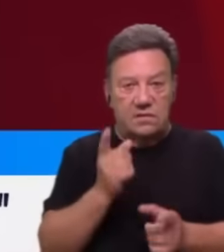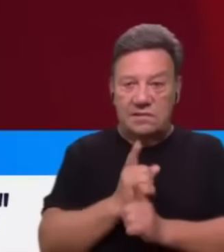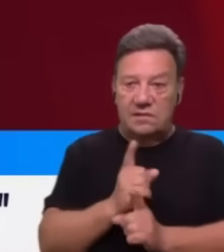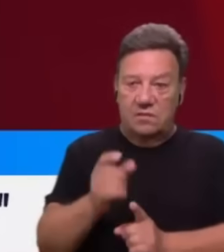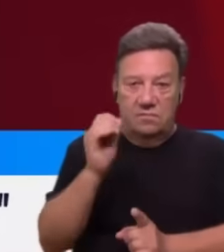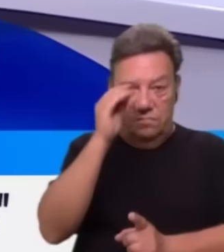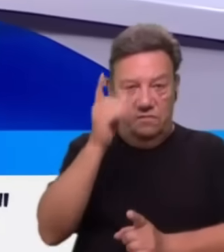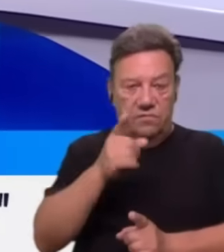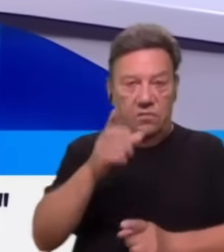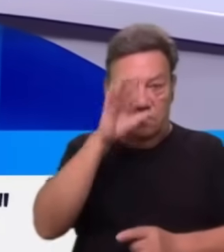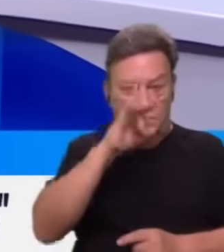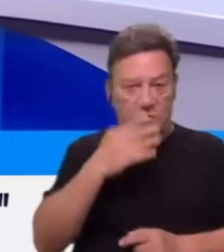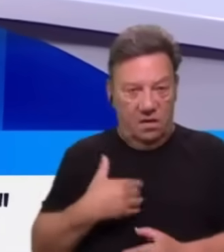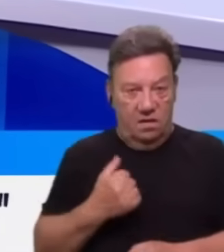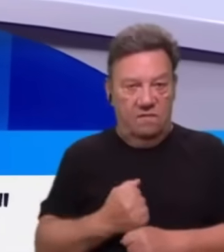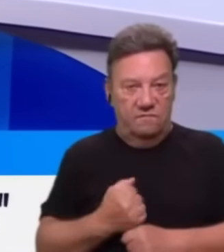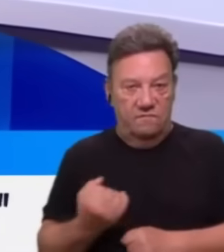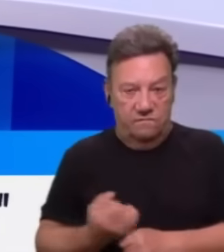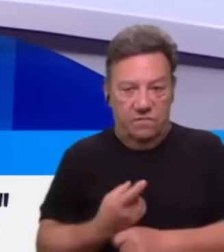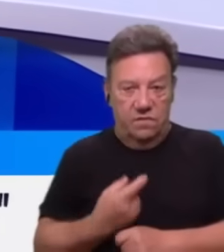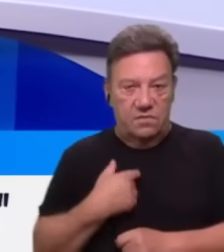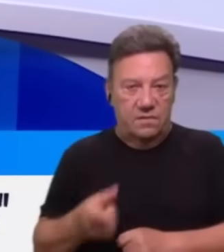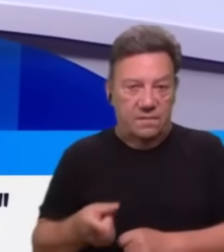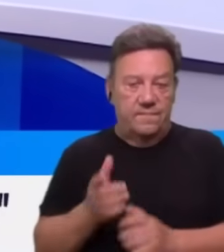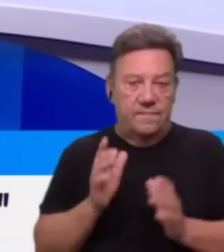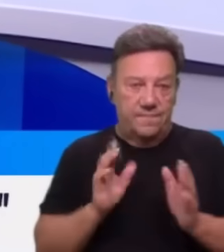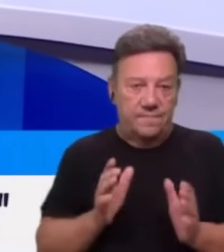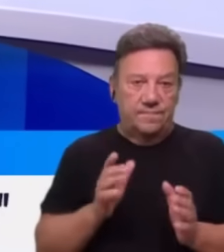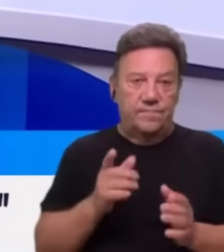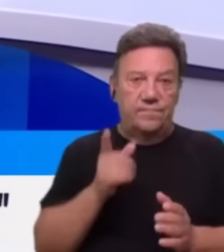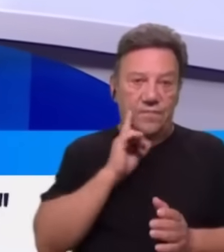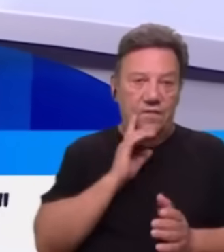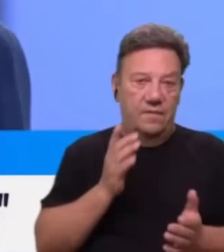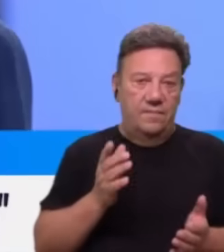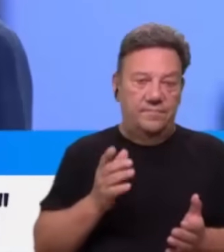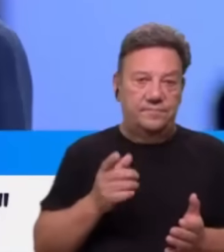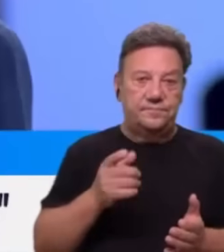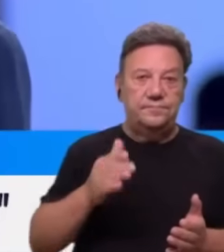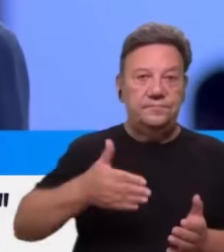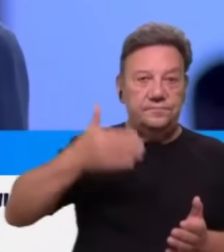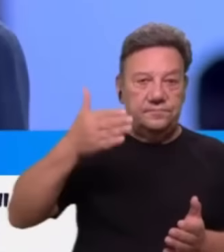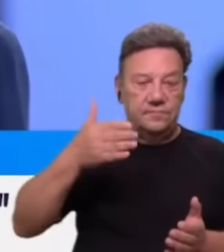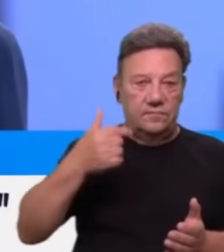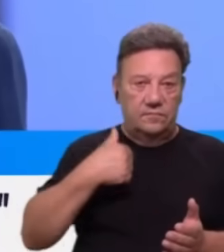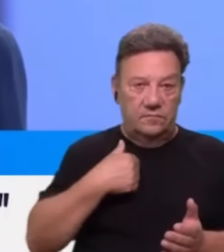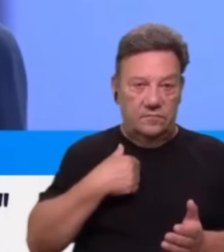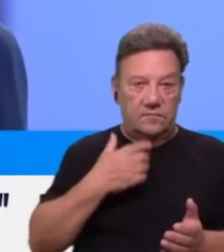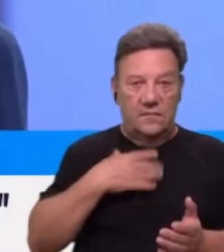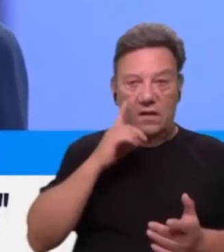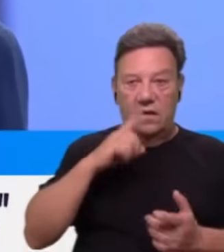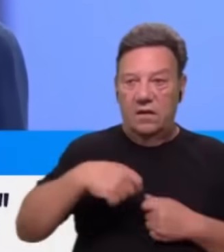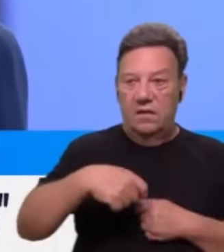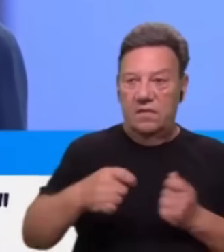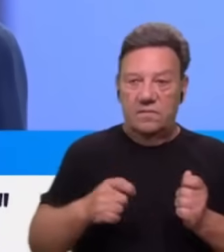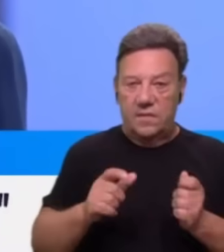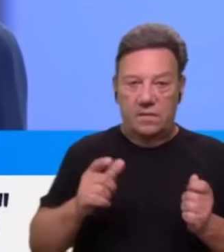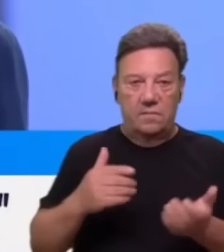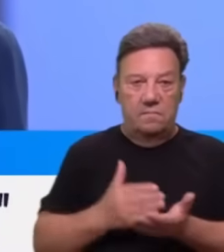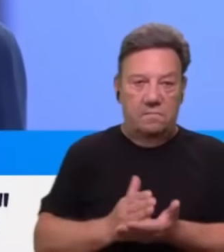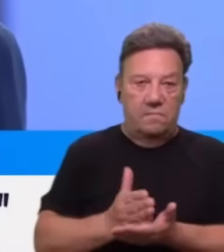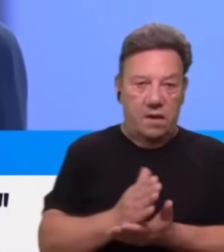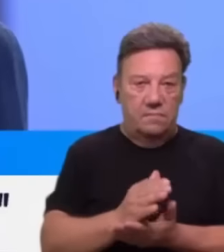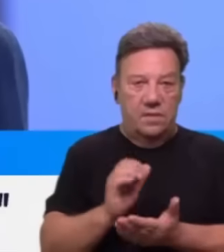estes professores o Governo está a fazer uma coisa que é eh importante primeiro lugar redimensioámos um mapa